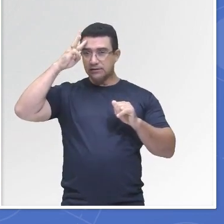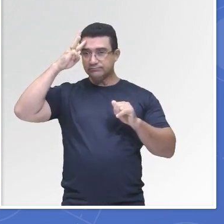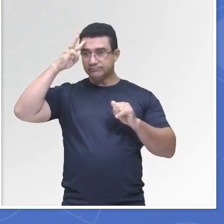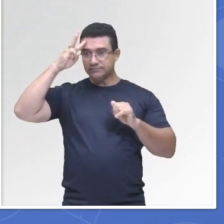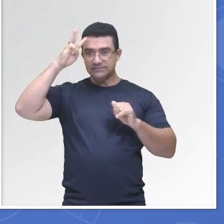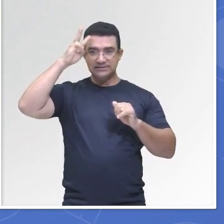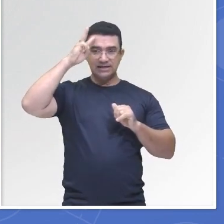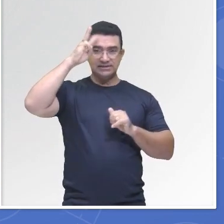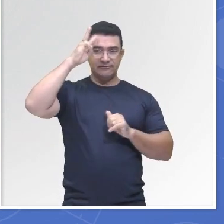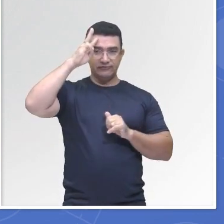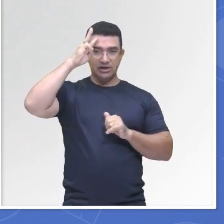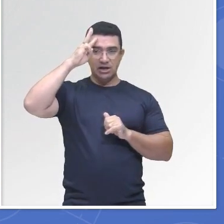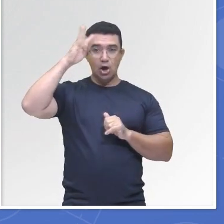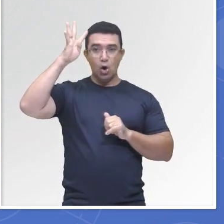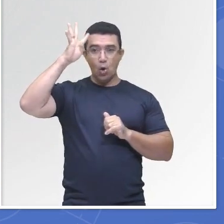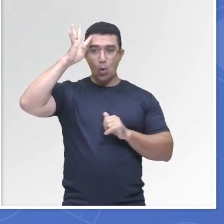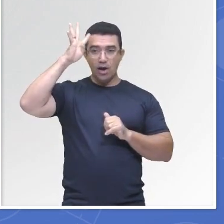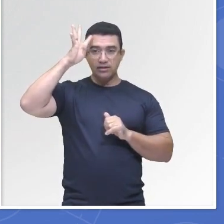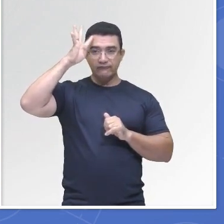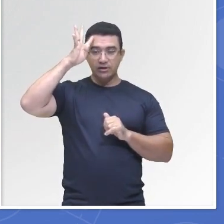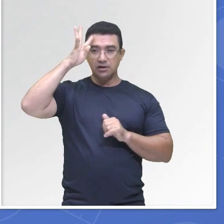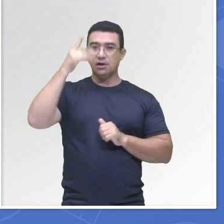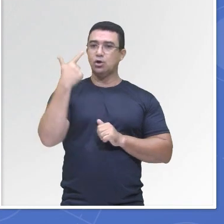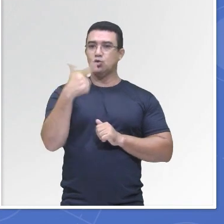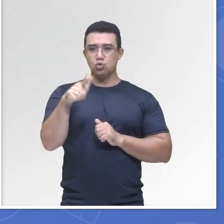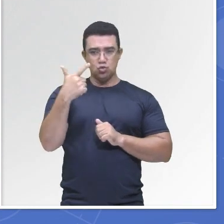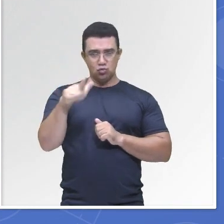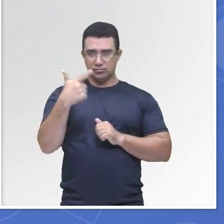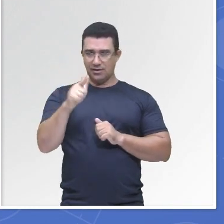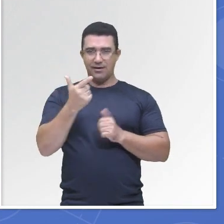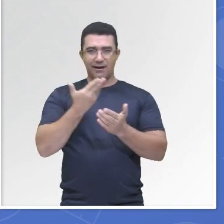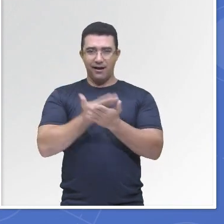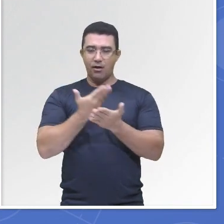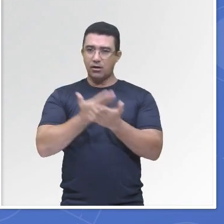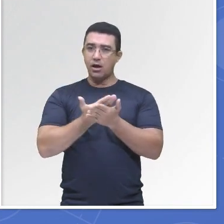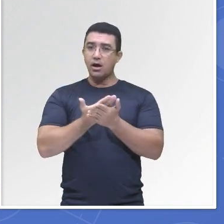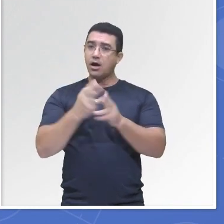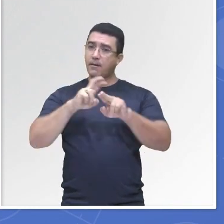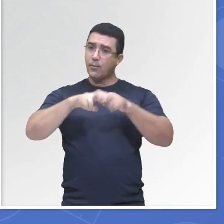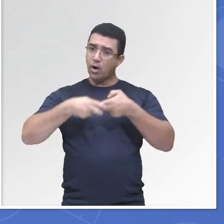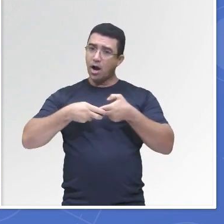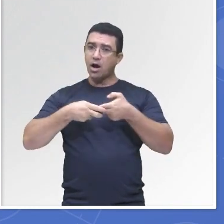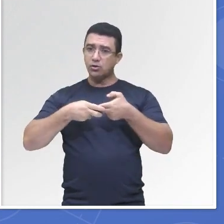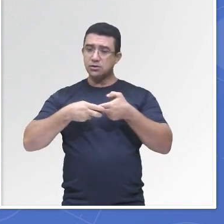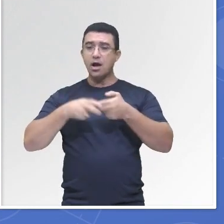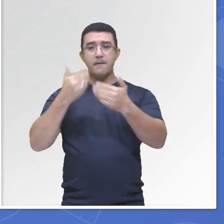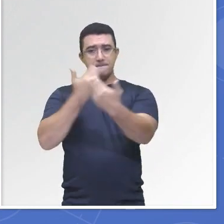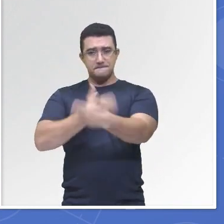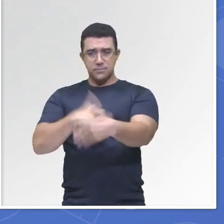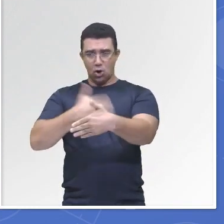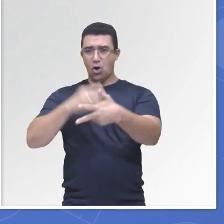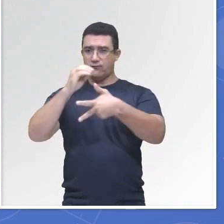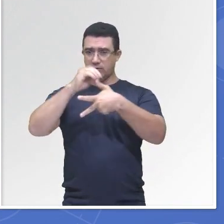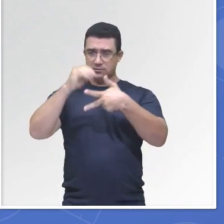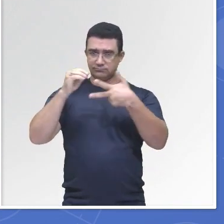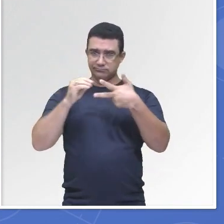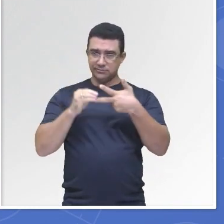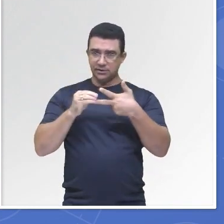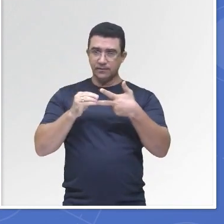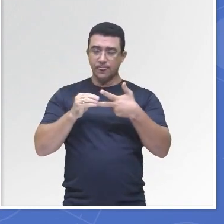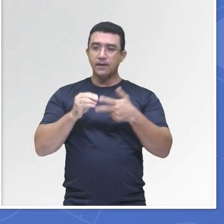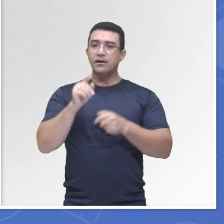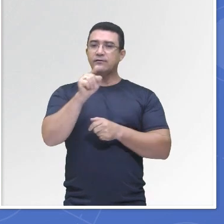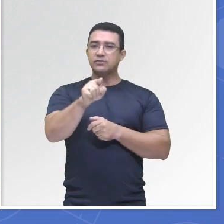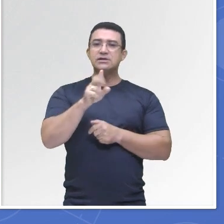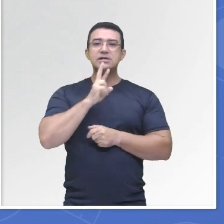tá? Nós não vamos ter transmissões por conta da provinha do Enem. Então, vocês vão responder